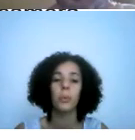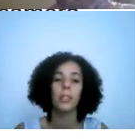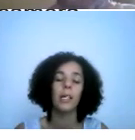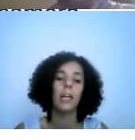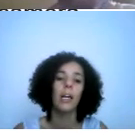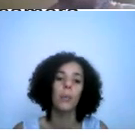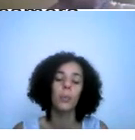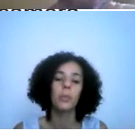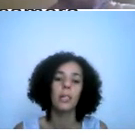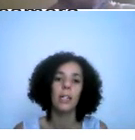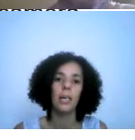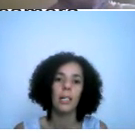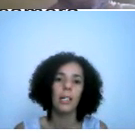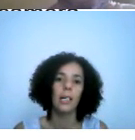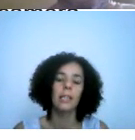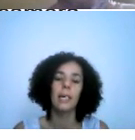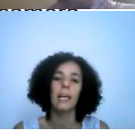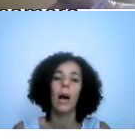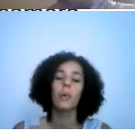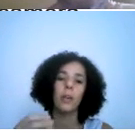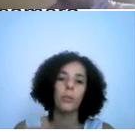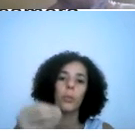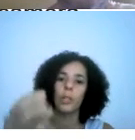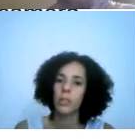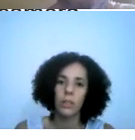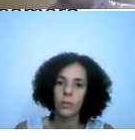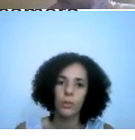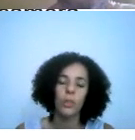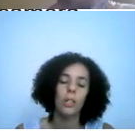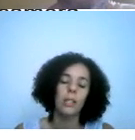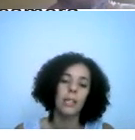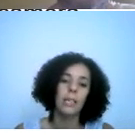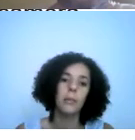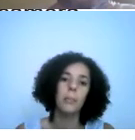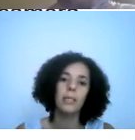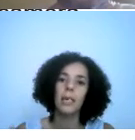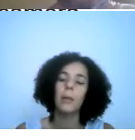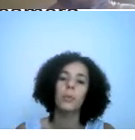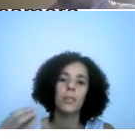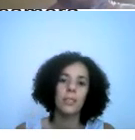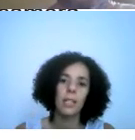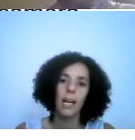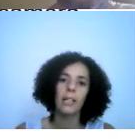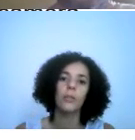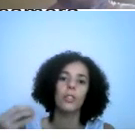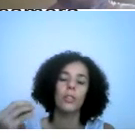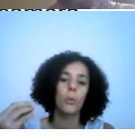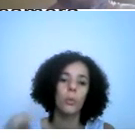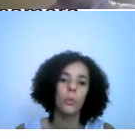para poder, né, alcançar os objetivos, né, de manter a